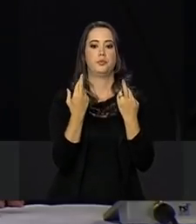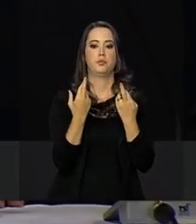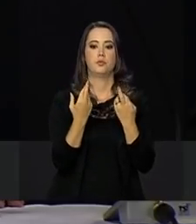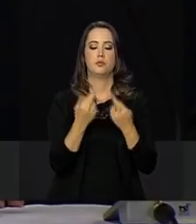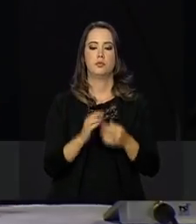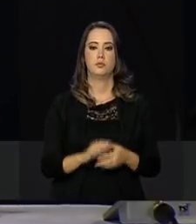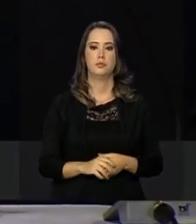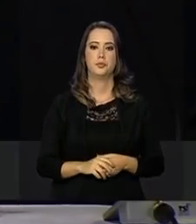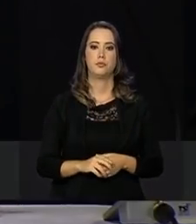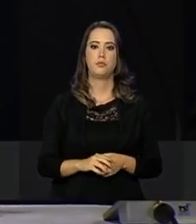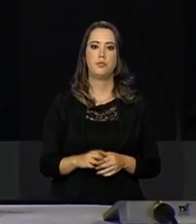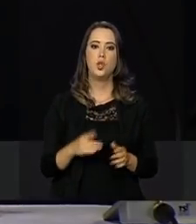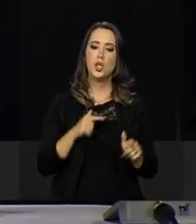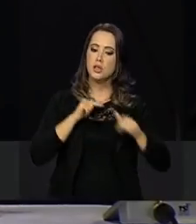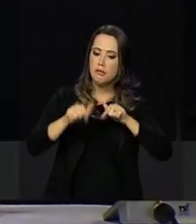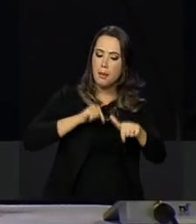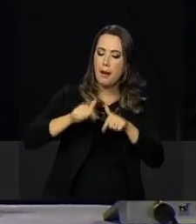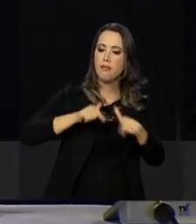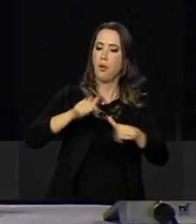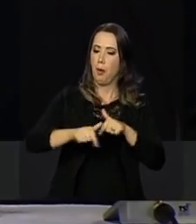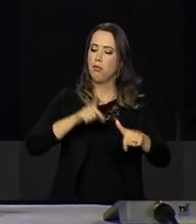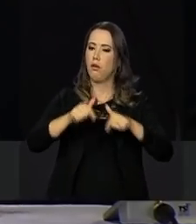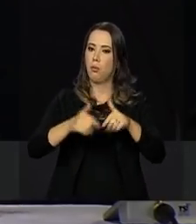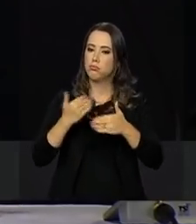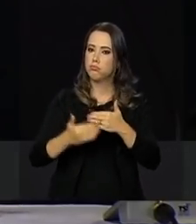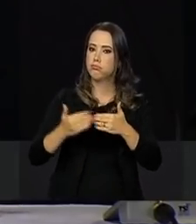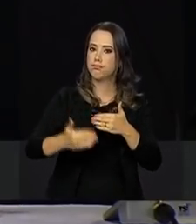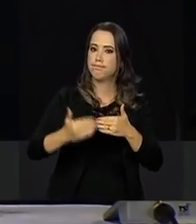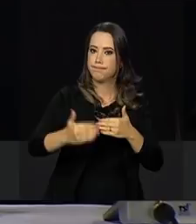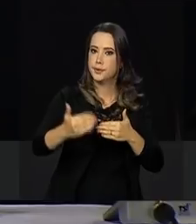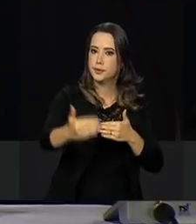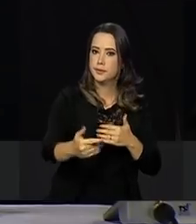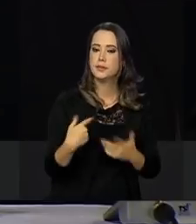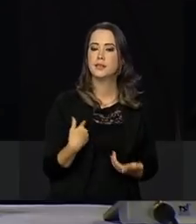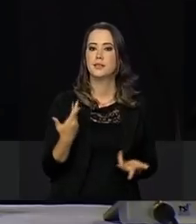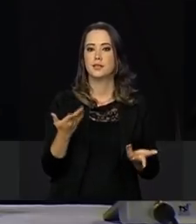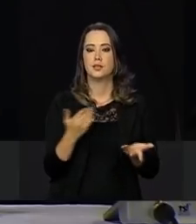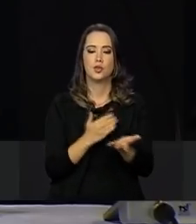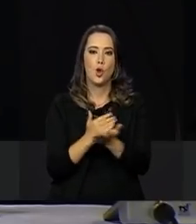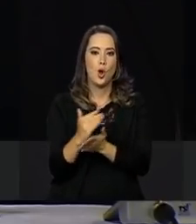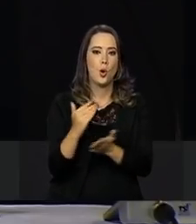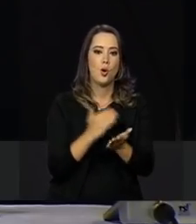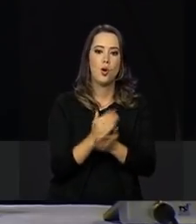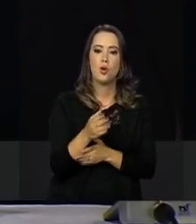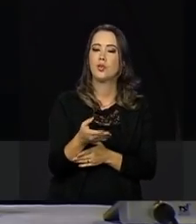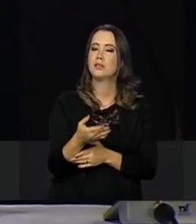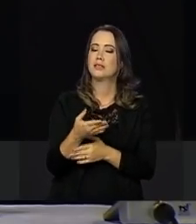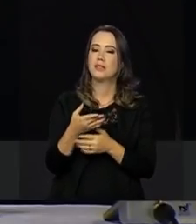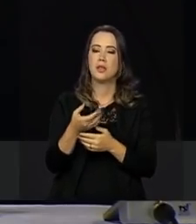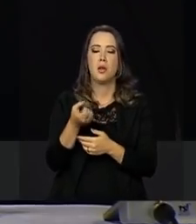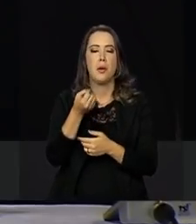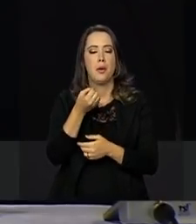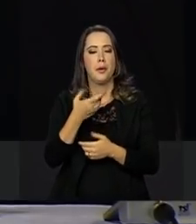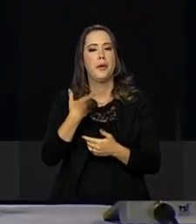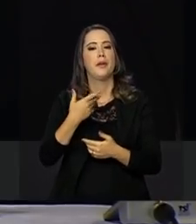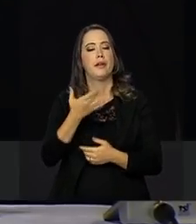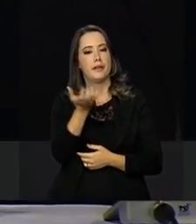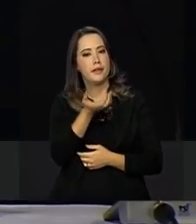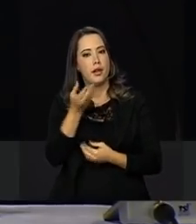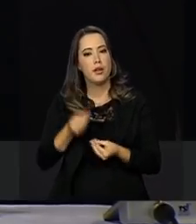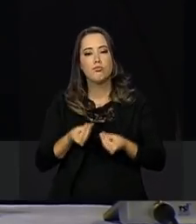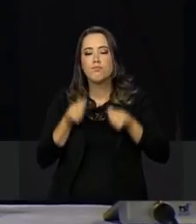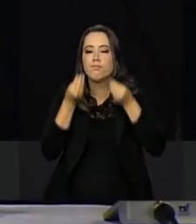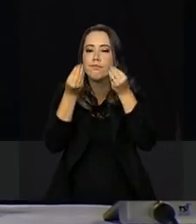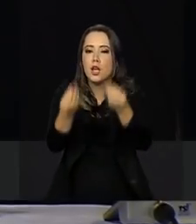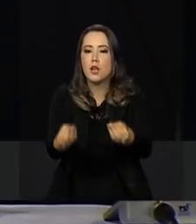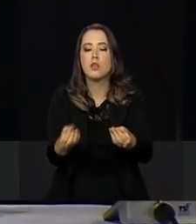numa fase de trabalho. Não é? De modo que eu quero augurar muito sucesso, mas quero dizer que o Jungmann,